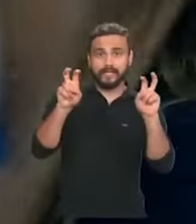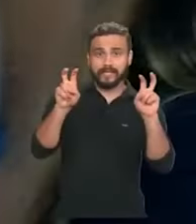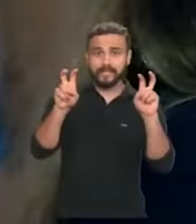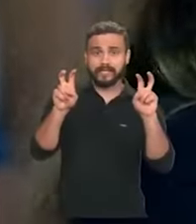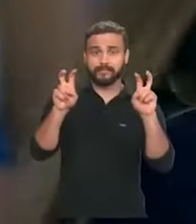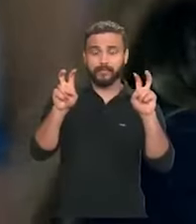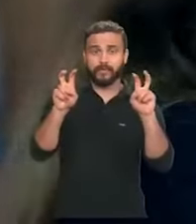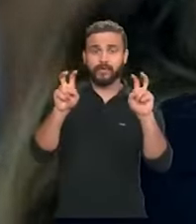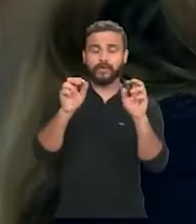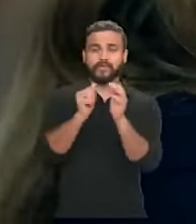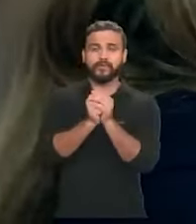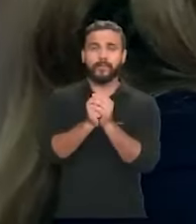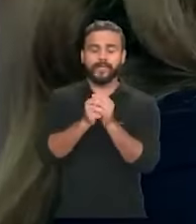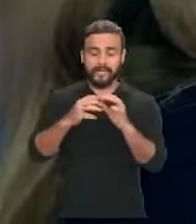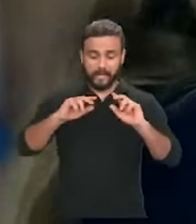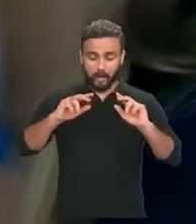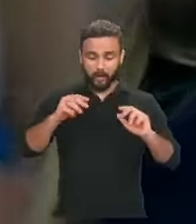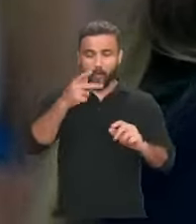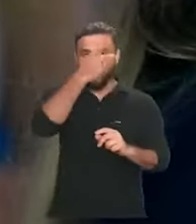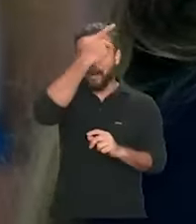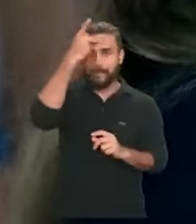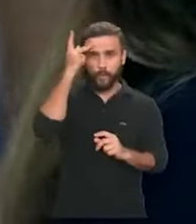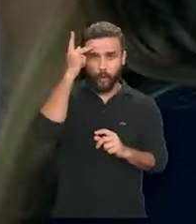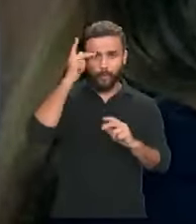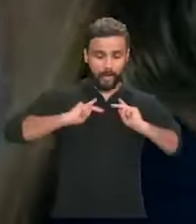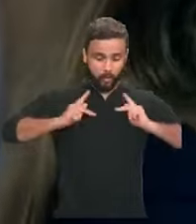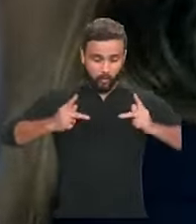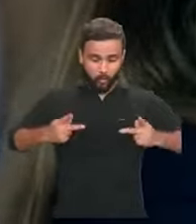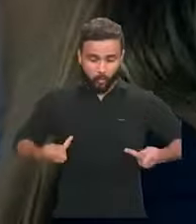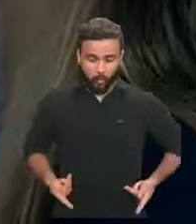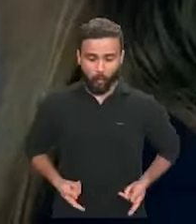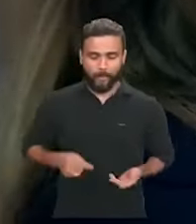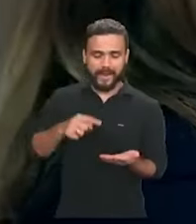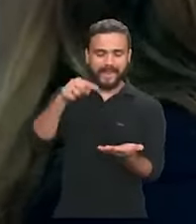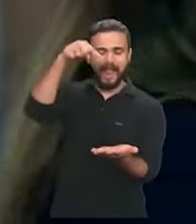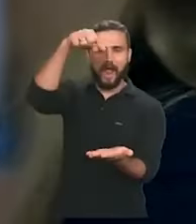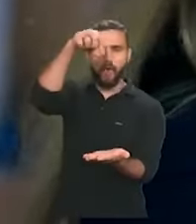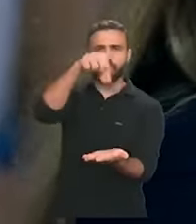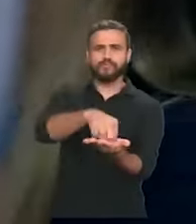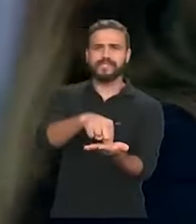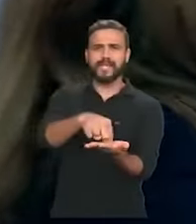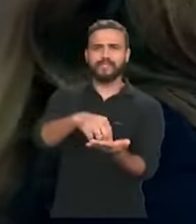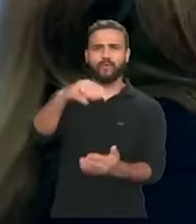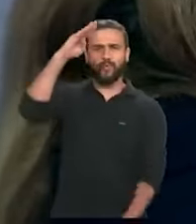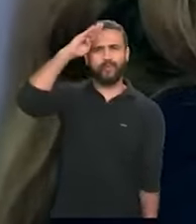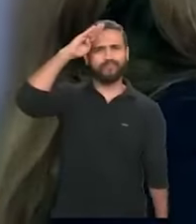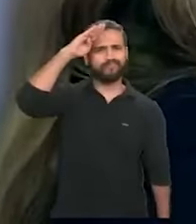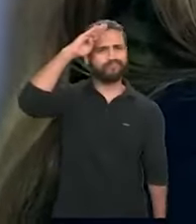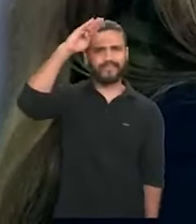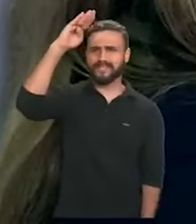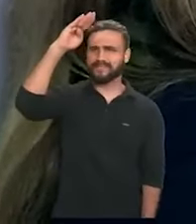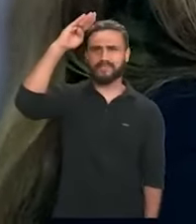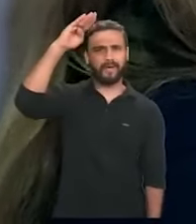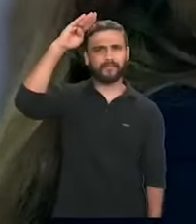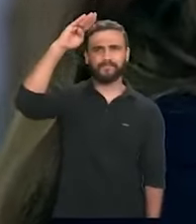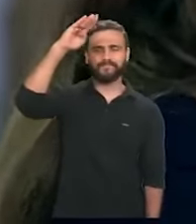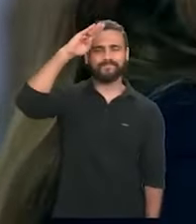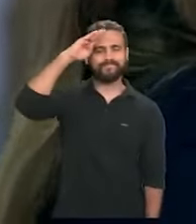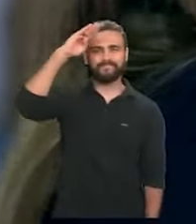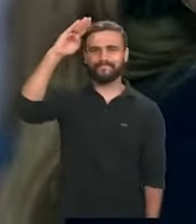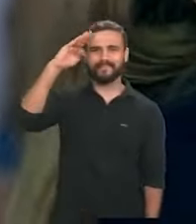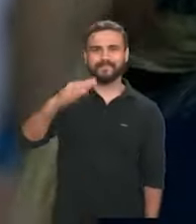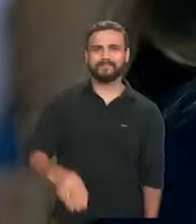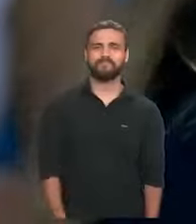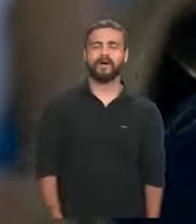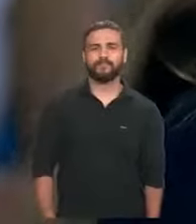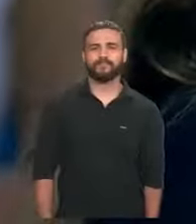Muito motivacionais não é mais Jesus mas eu estou no meio disso quem eu sou a Bíblia fala de pessoas que